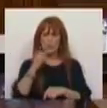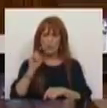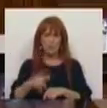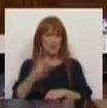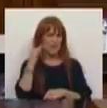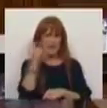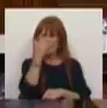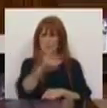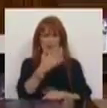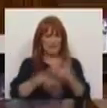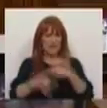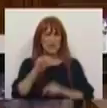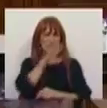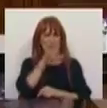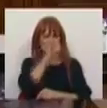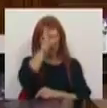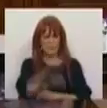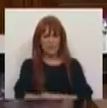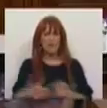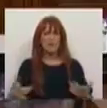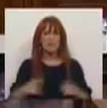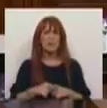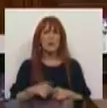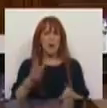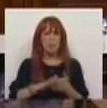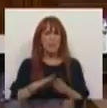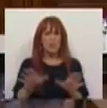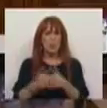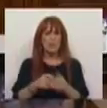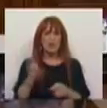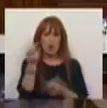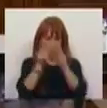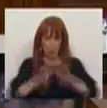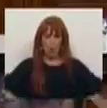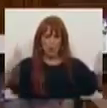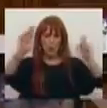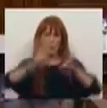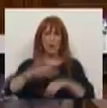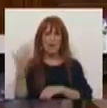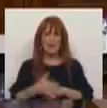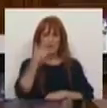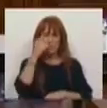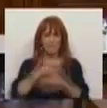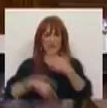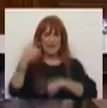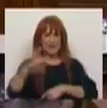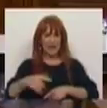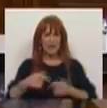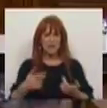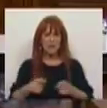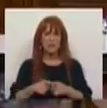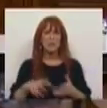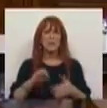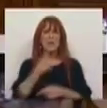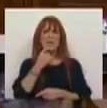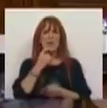brutal na vida das pessoas com deficiência e das suas famílias, que levou a que o Comitê das Nações Unidas sobre os Direitos das Pessoas com Deficiência tenha pedido